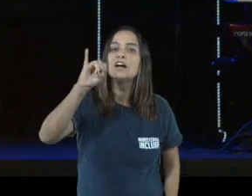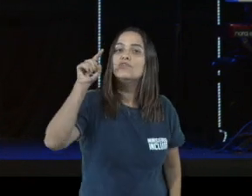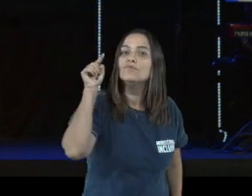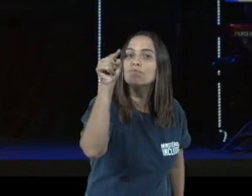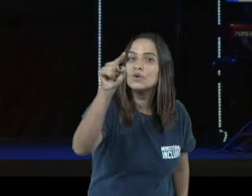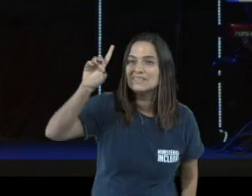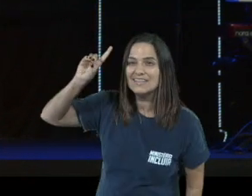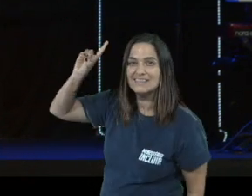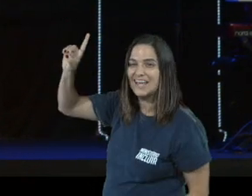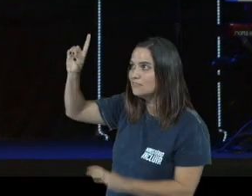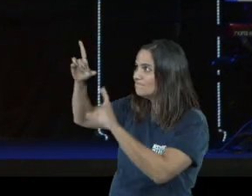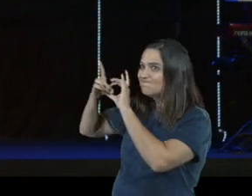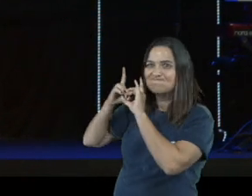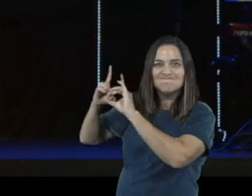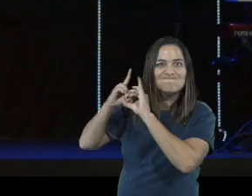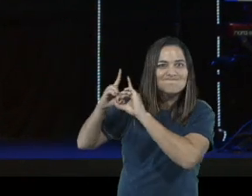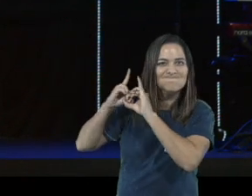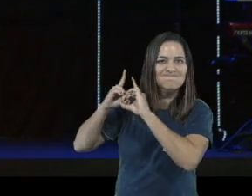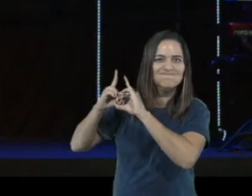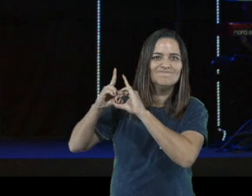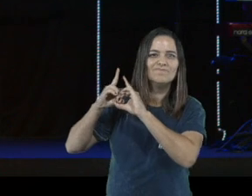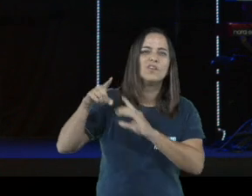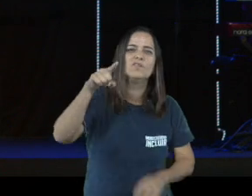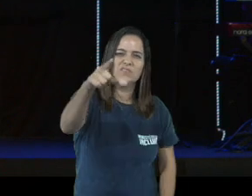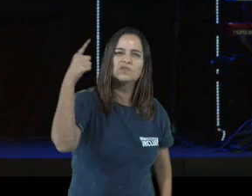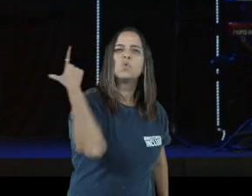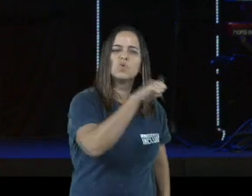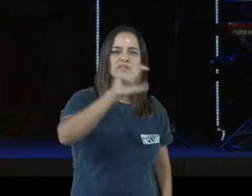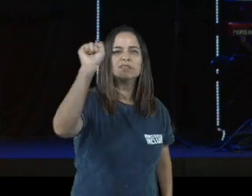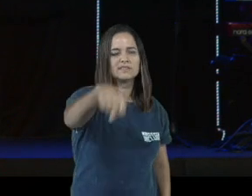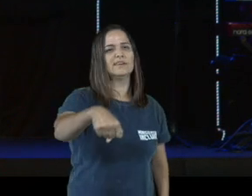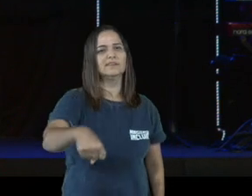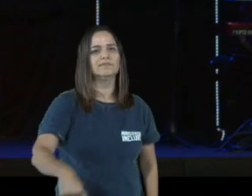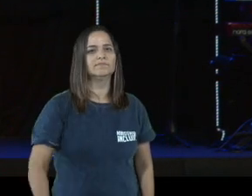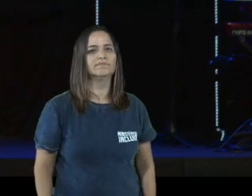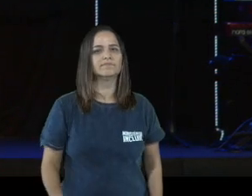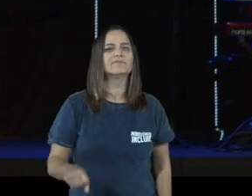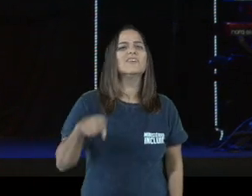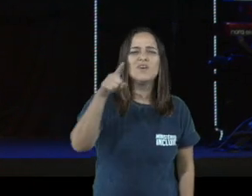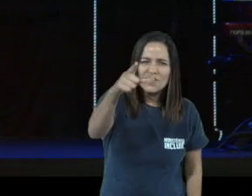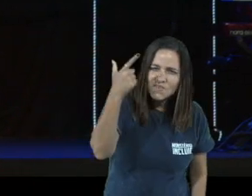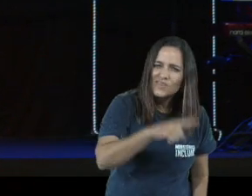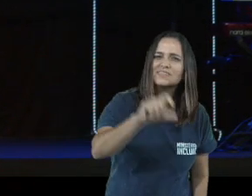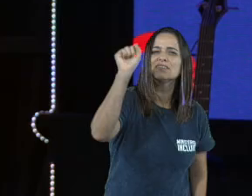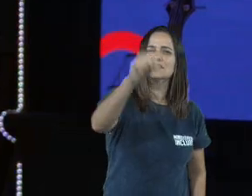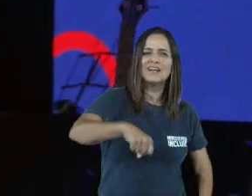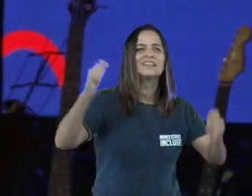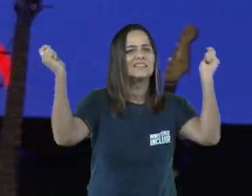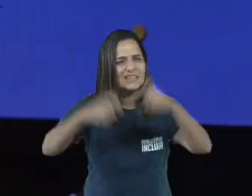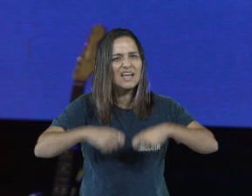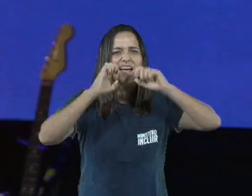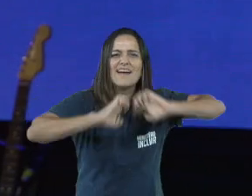ser o maior é ofertante da igreja você pode salvar os sua rua inteira o seu prédio